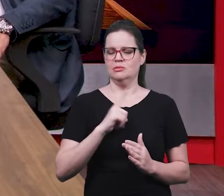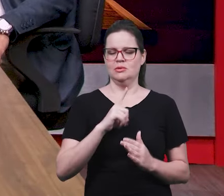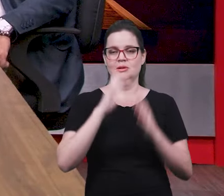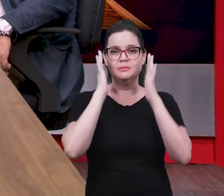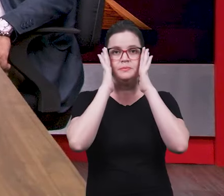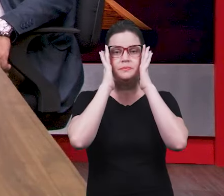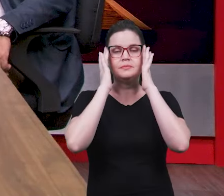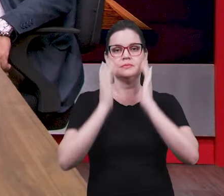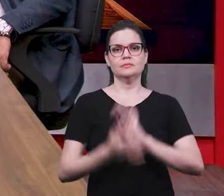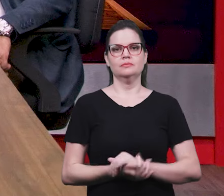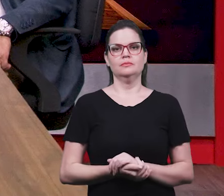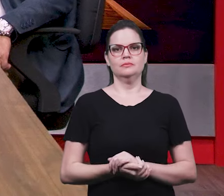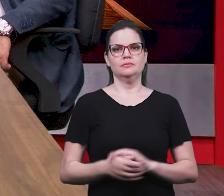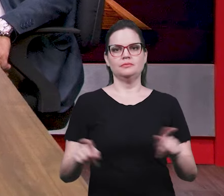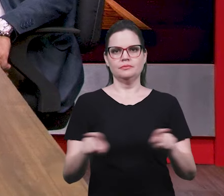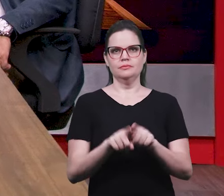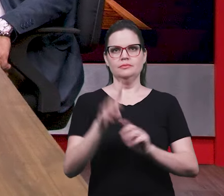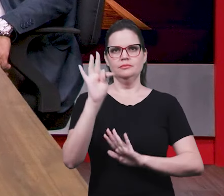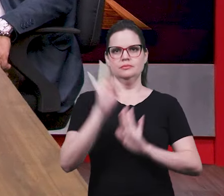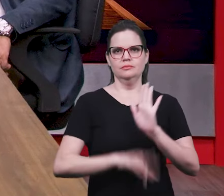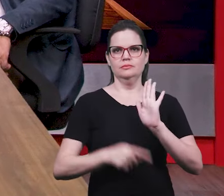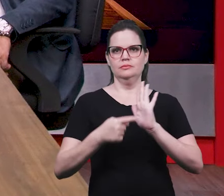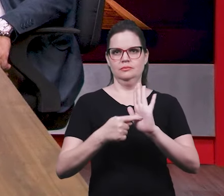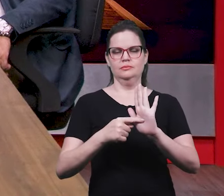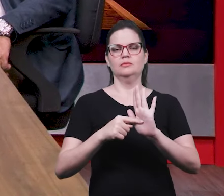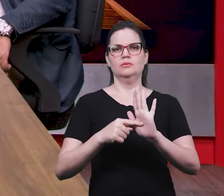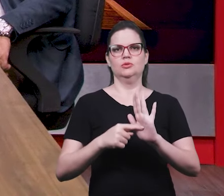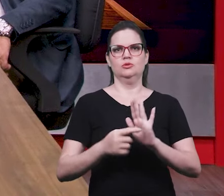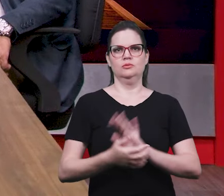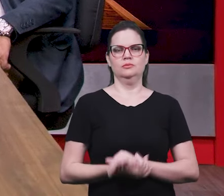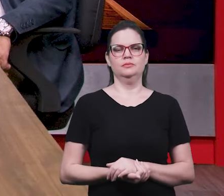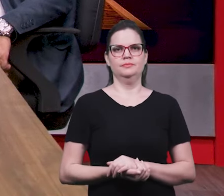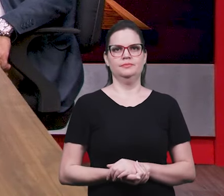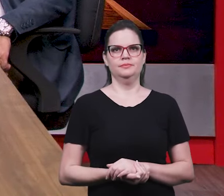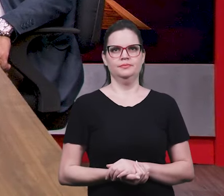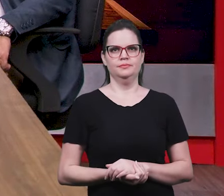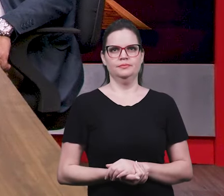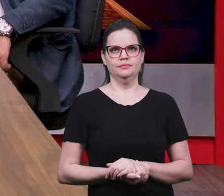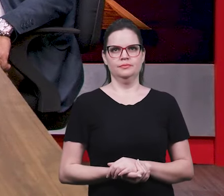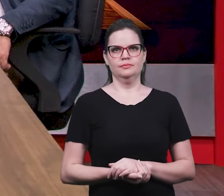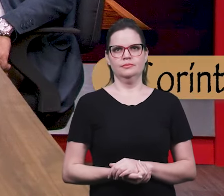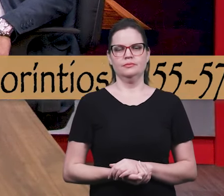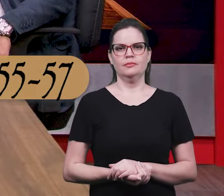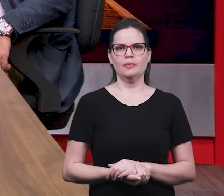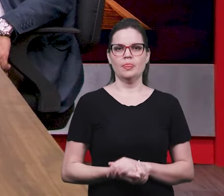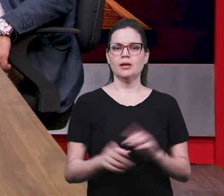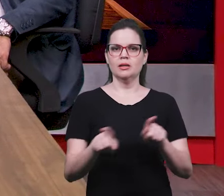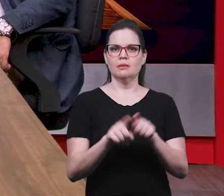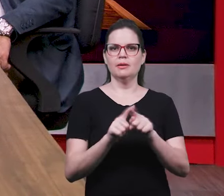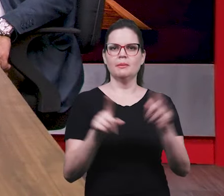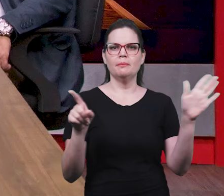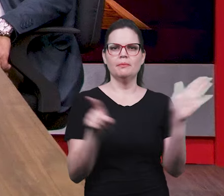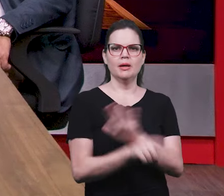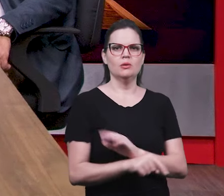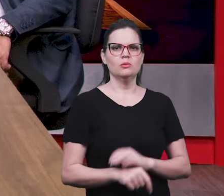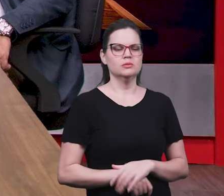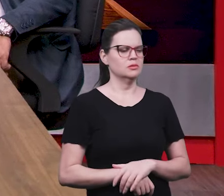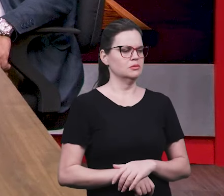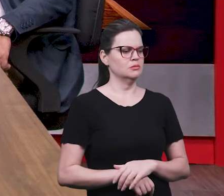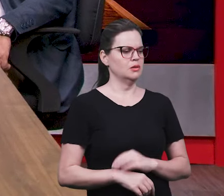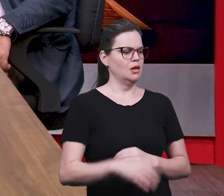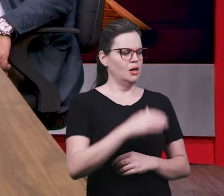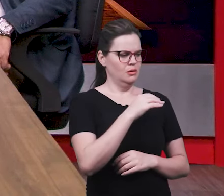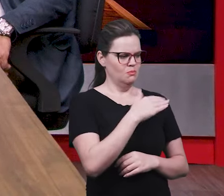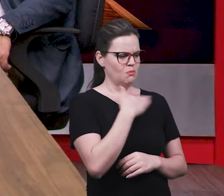Fechando aqui, né, ou seja, o texto que foi citado pelo pastor Gilson, onde está a morte, o teu aguilhão, e onde está